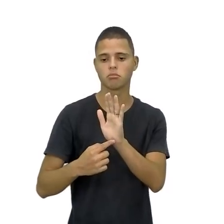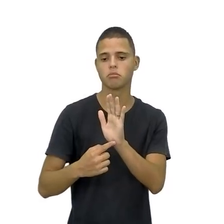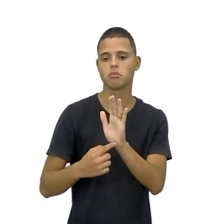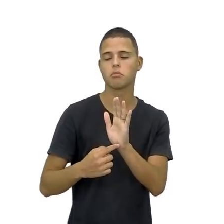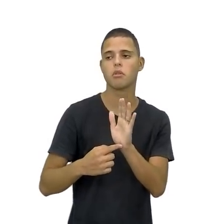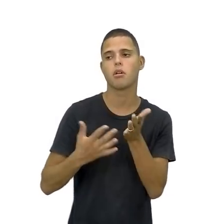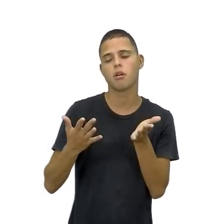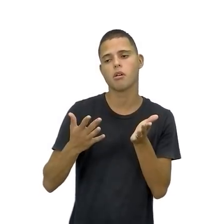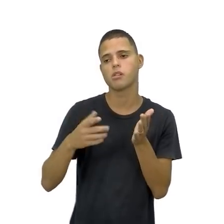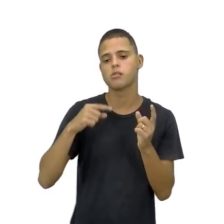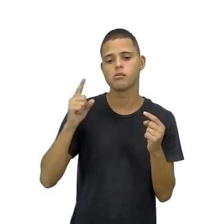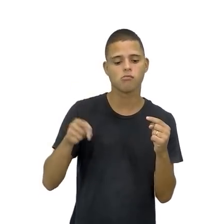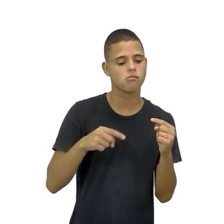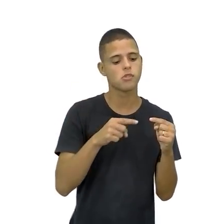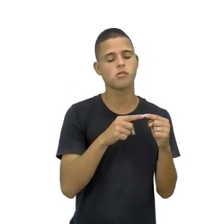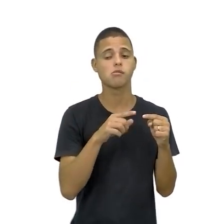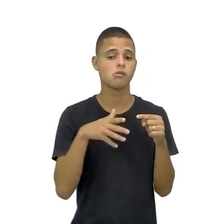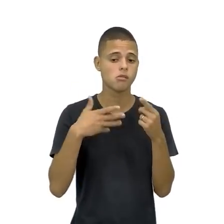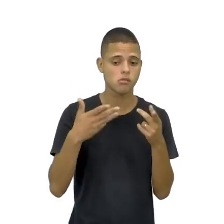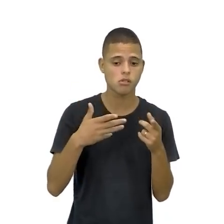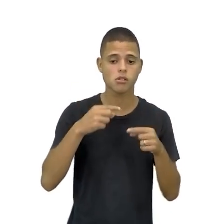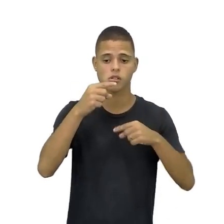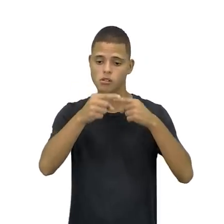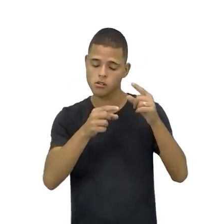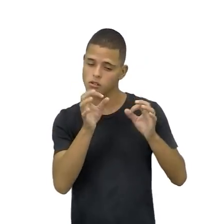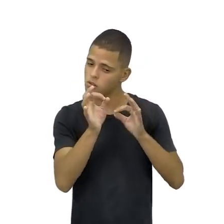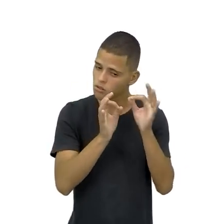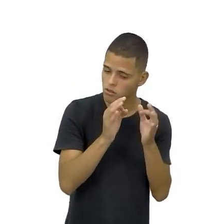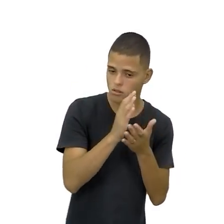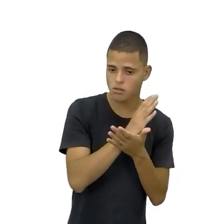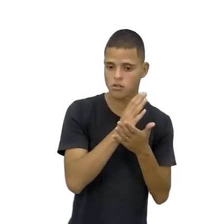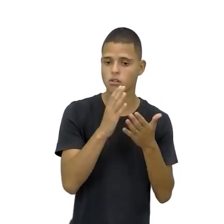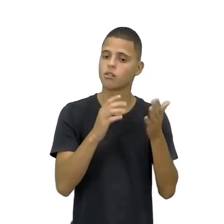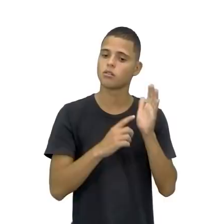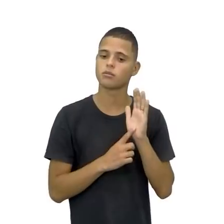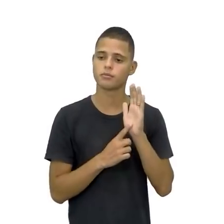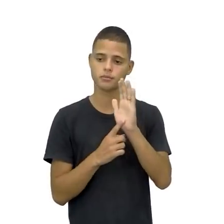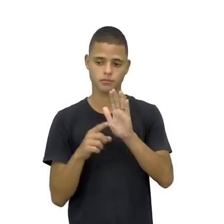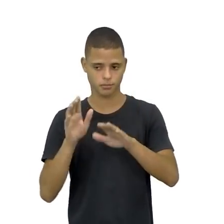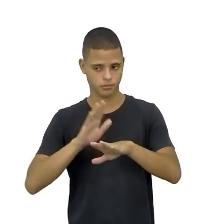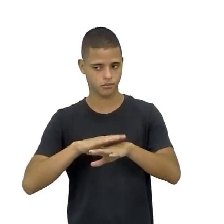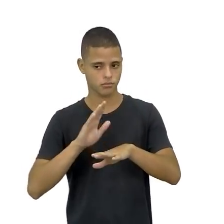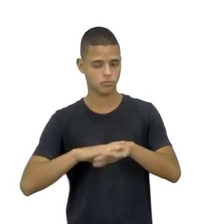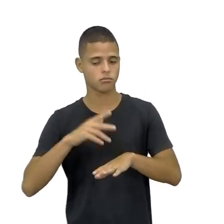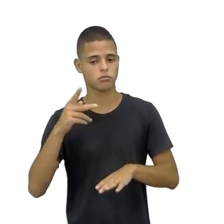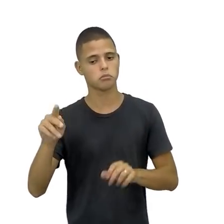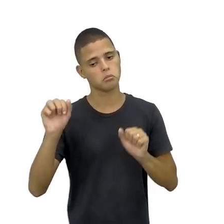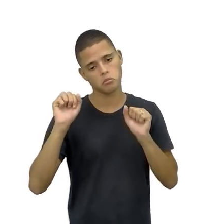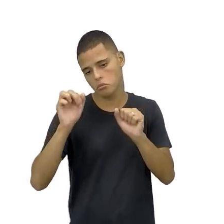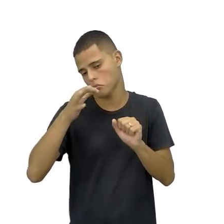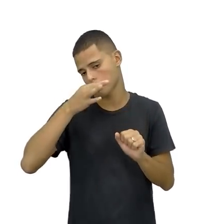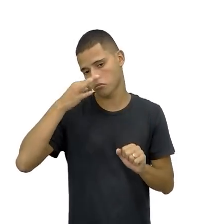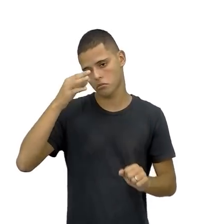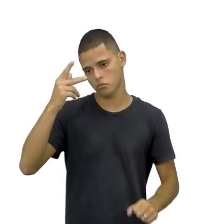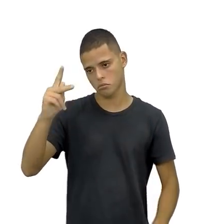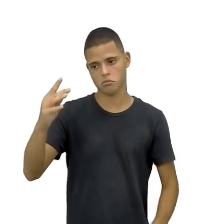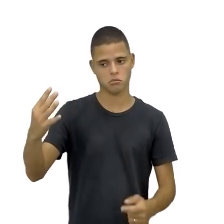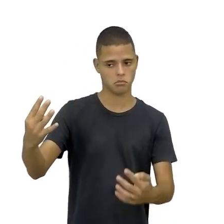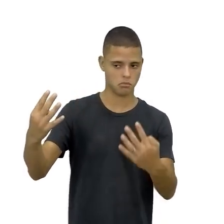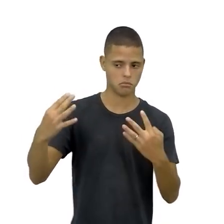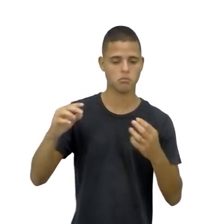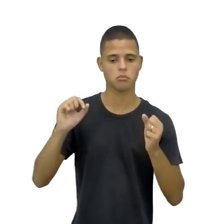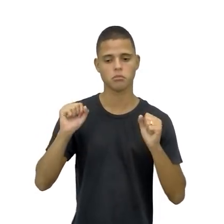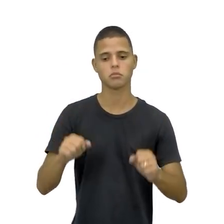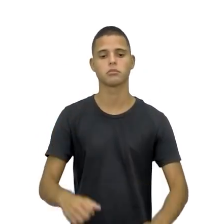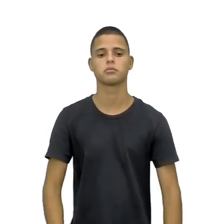vamos fazendo alguns questionamentos aos estudantes em que eles possam também ter voz e vez para falar, né? E nesse momento